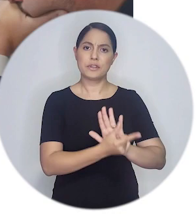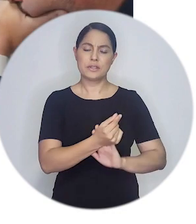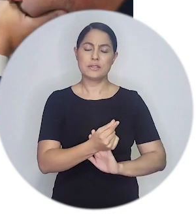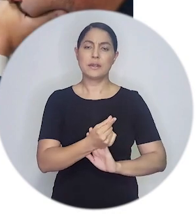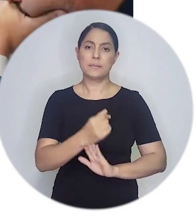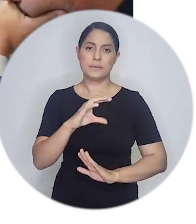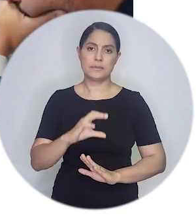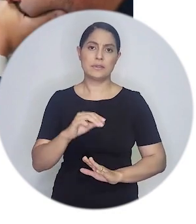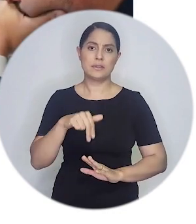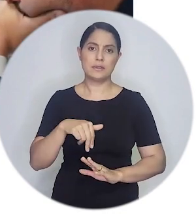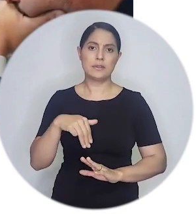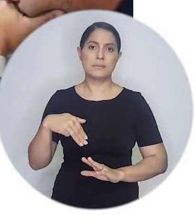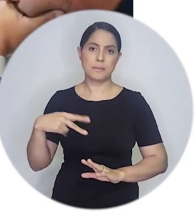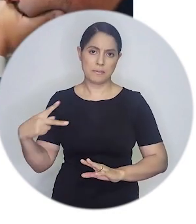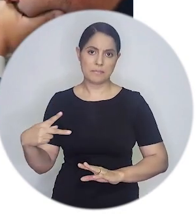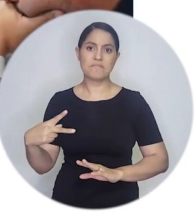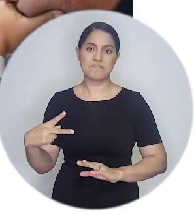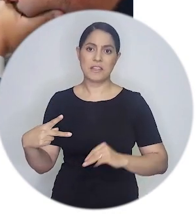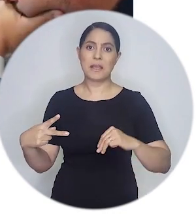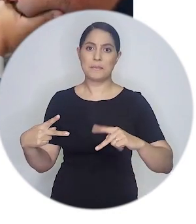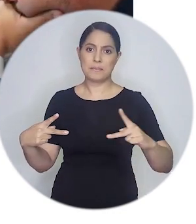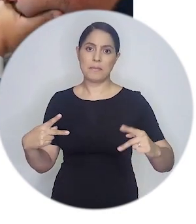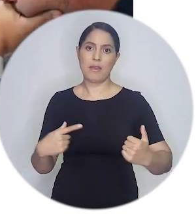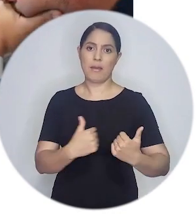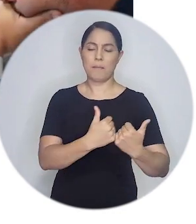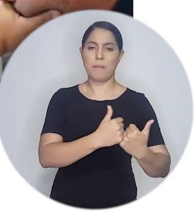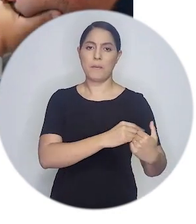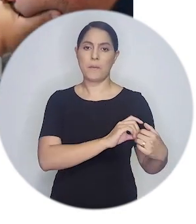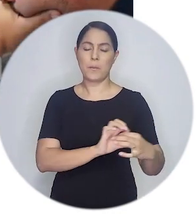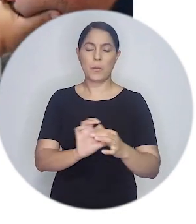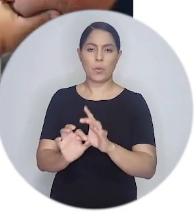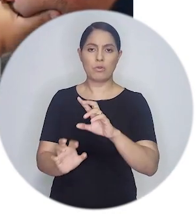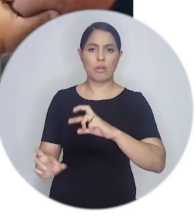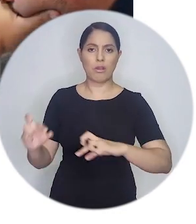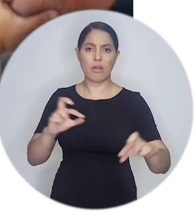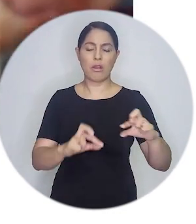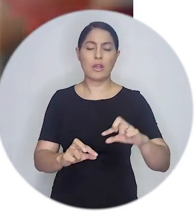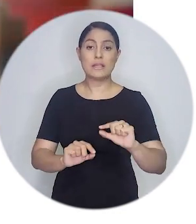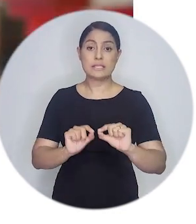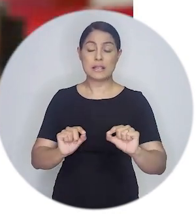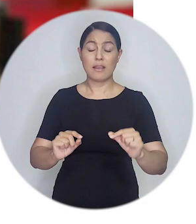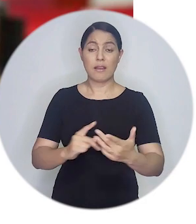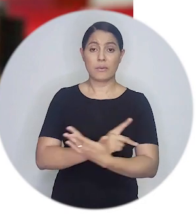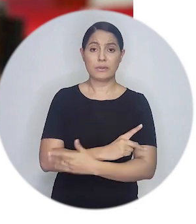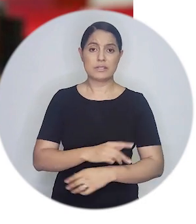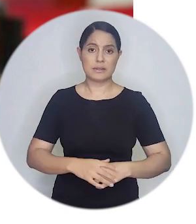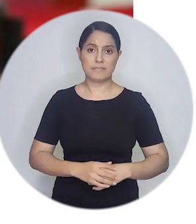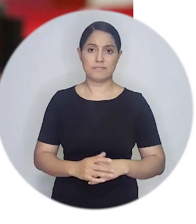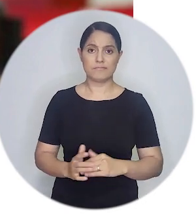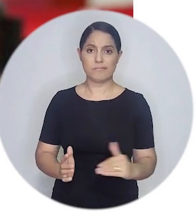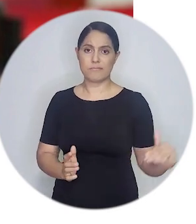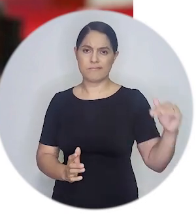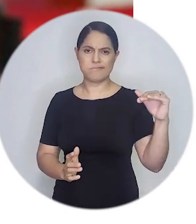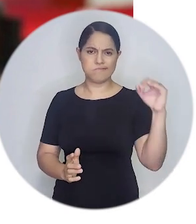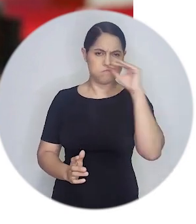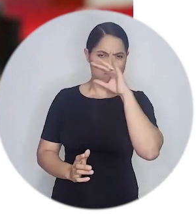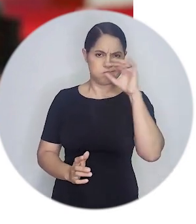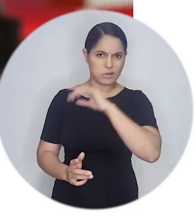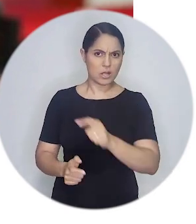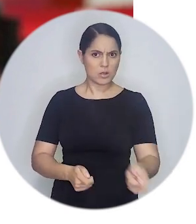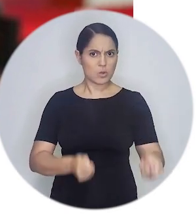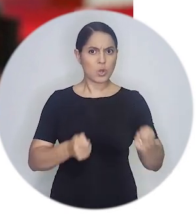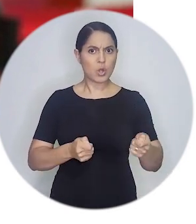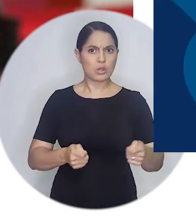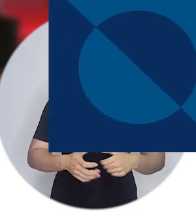de estruturação financeira para o Ministério Público brasileiro. O CNMP, ele controla eventuais abusos